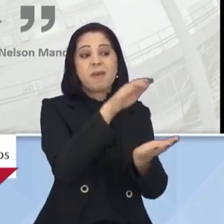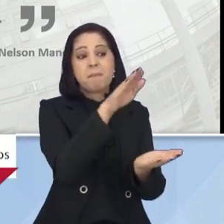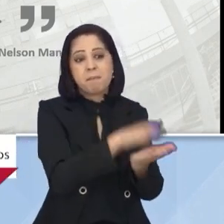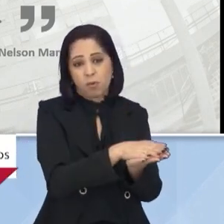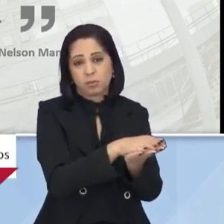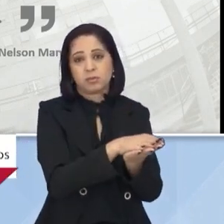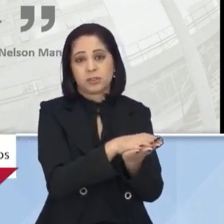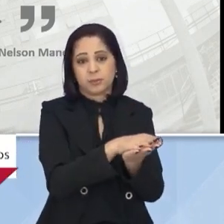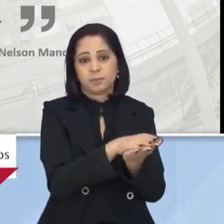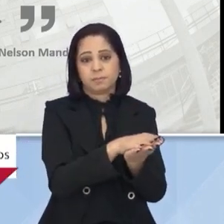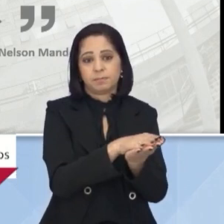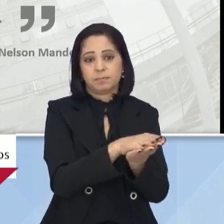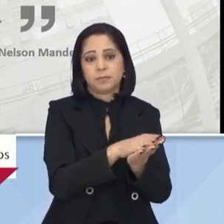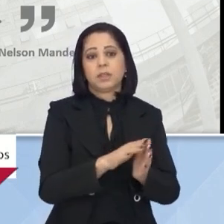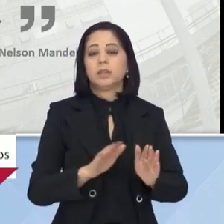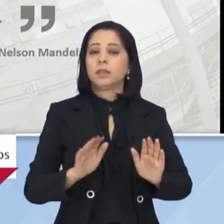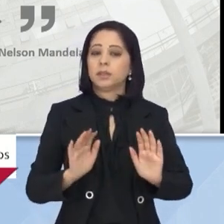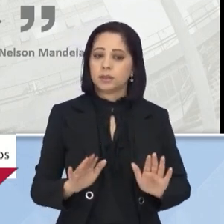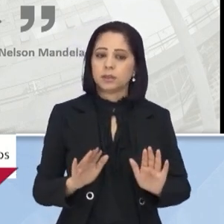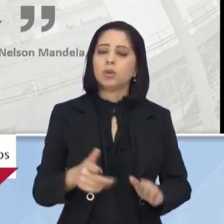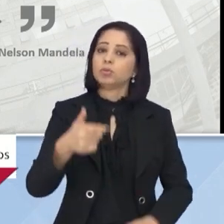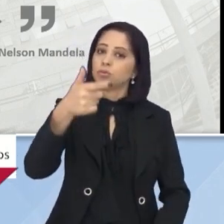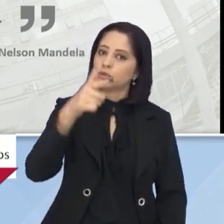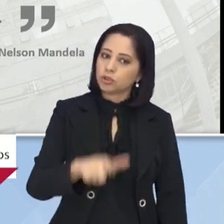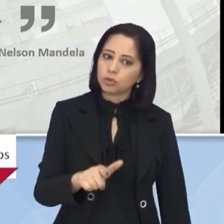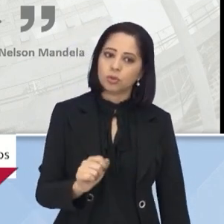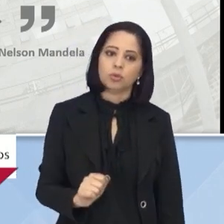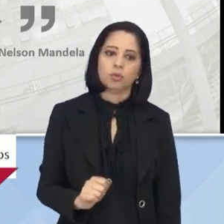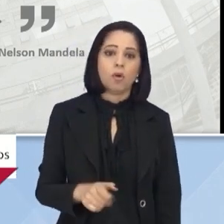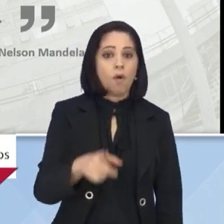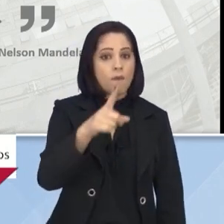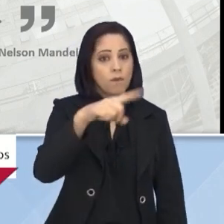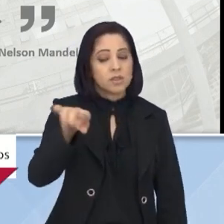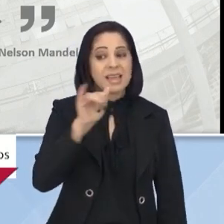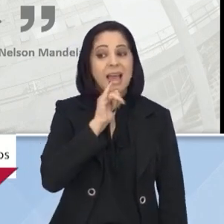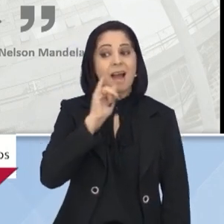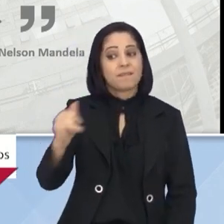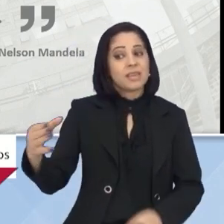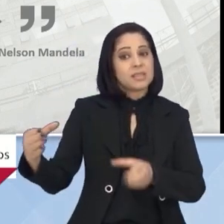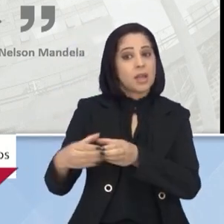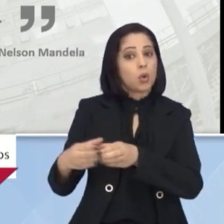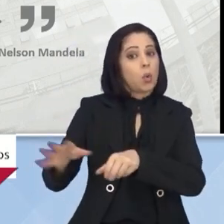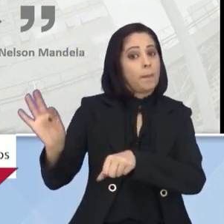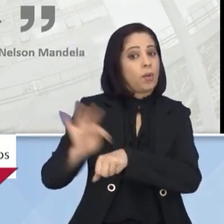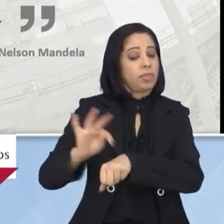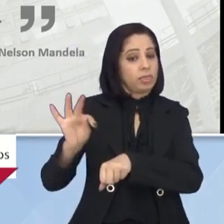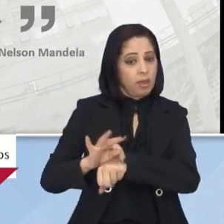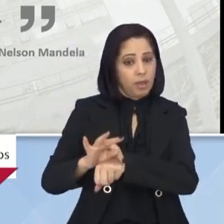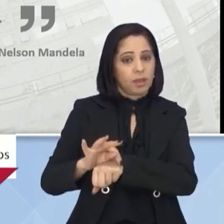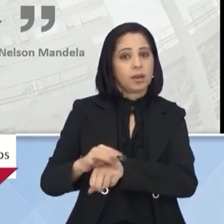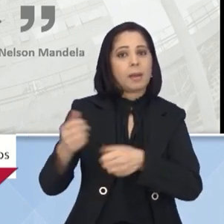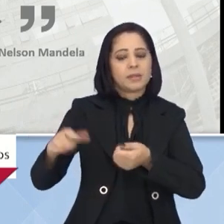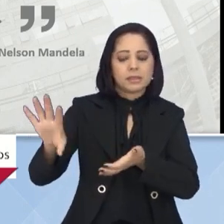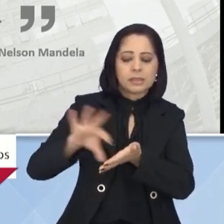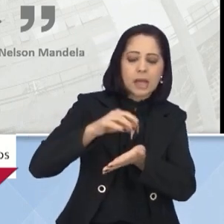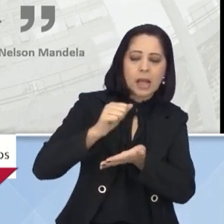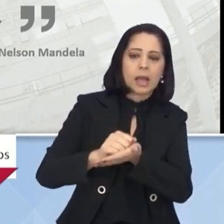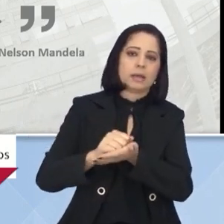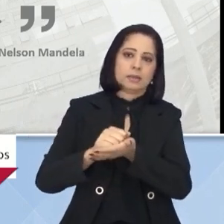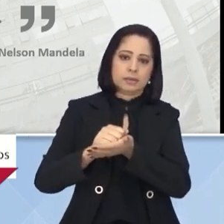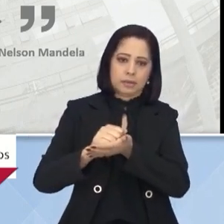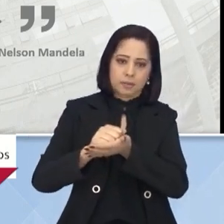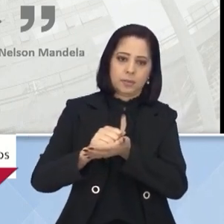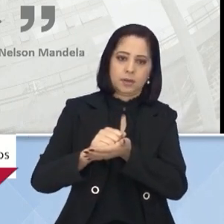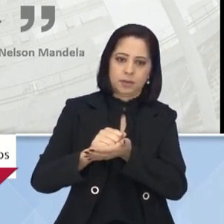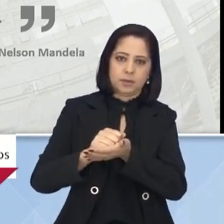nessas situações então reforcem com as equipes técnicas de vocês a necessidade de cadastramento de desses